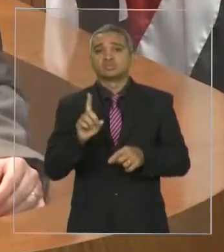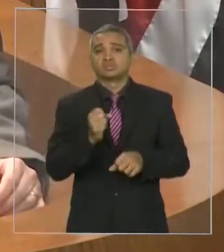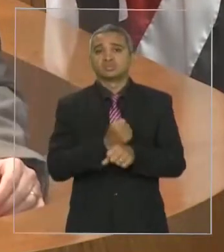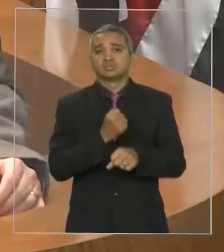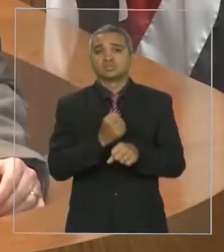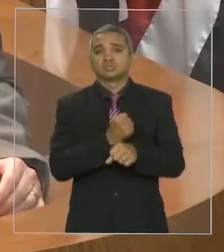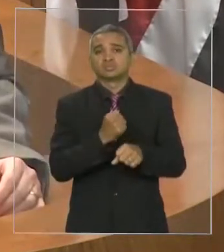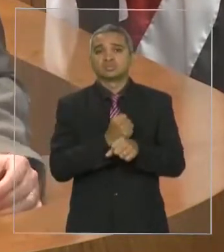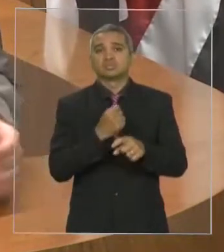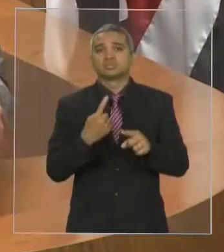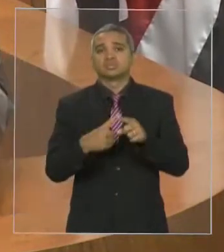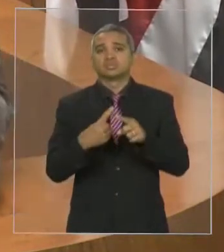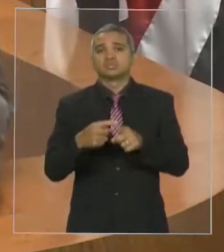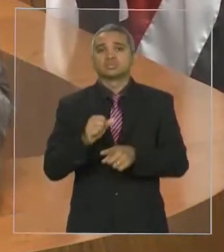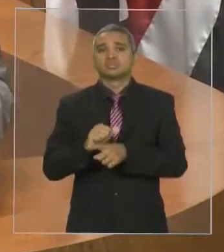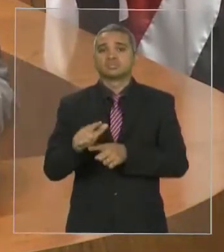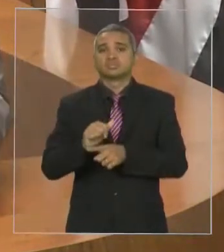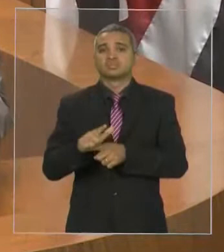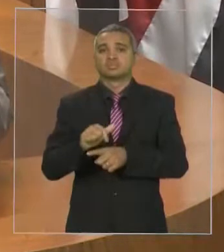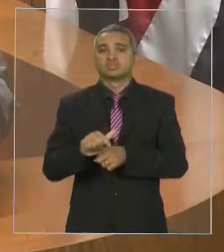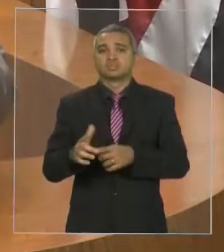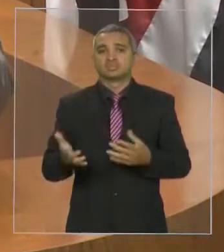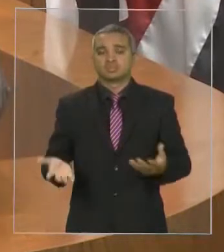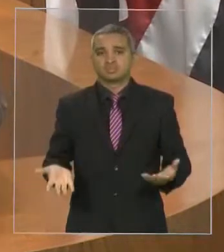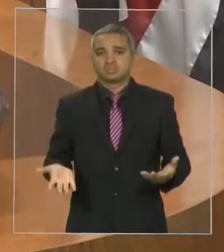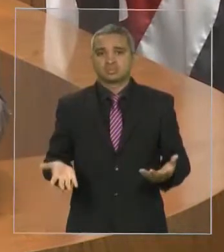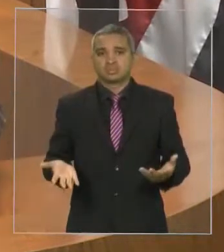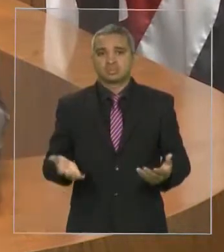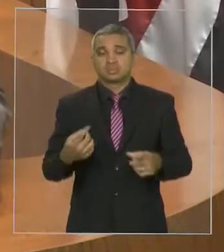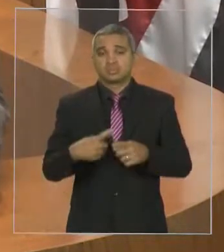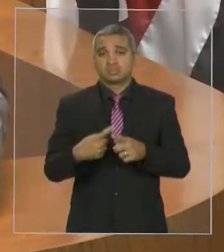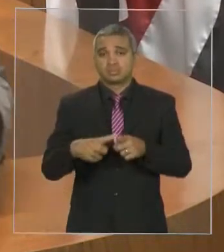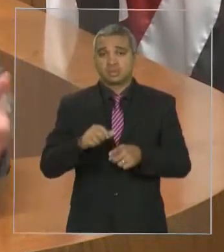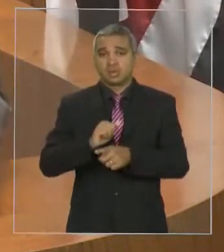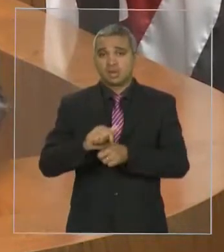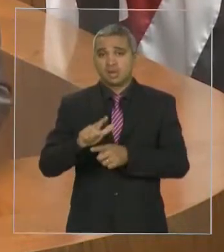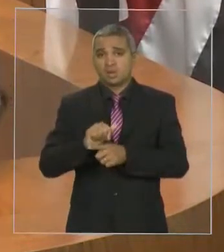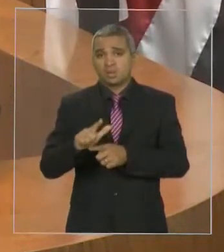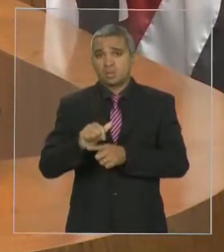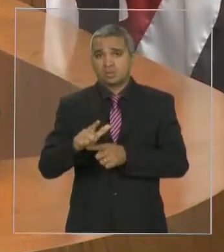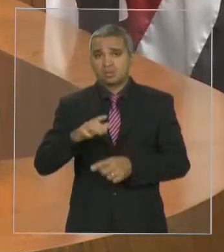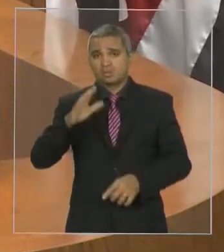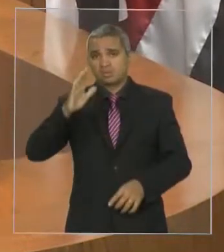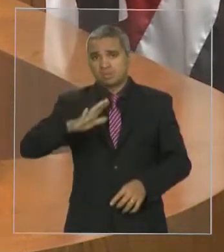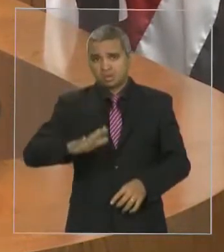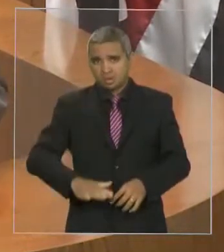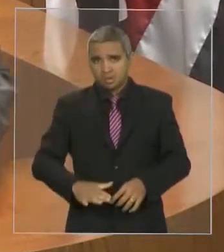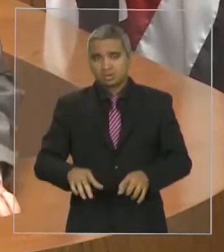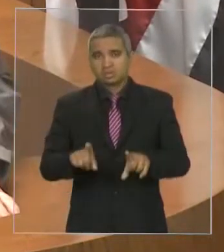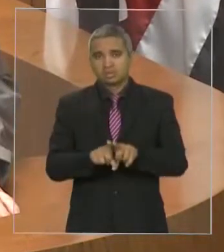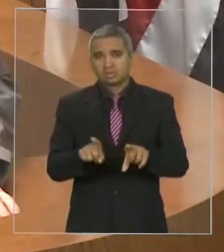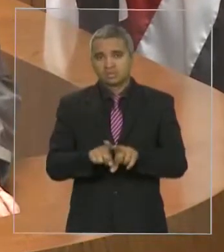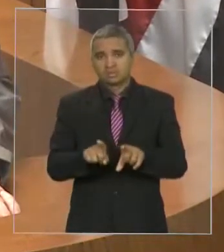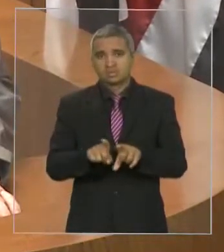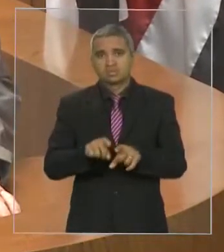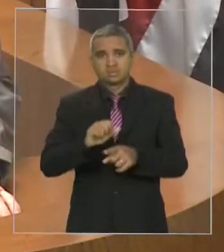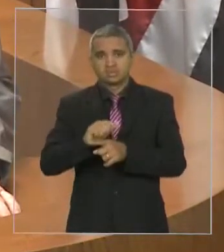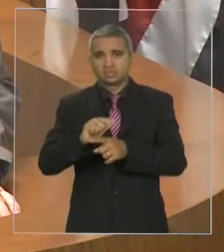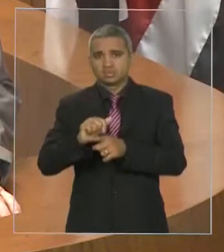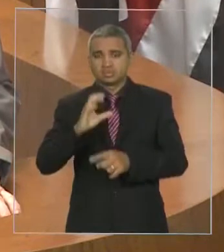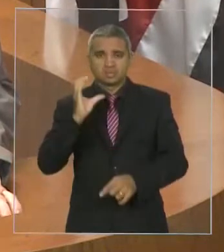alugar? Porque sai muito mais barato o aluguel e muito mais rápido do que ter que construir um novo